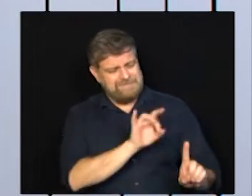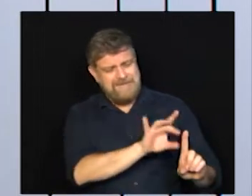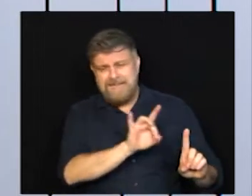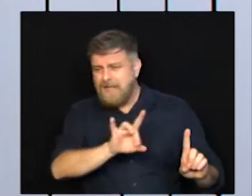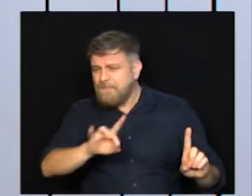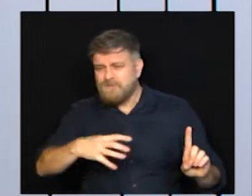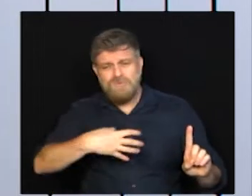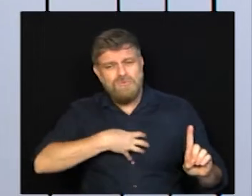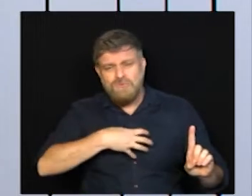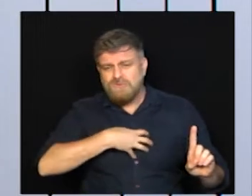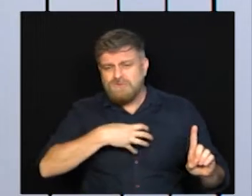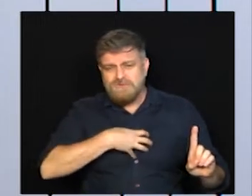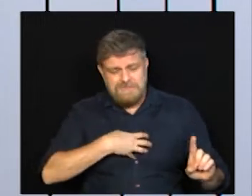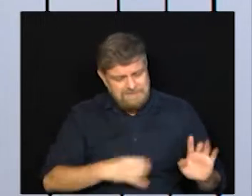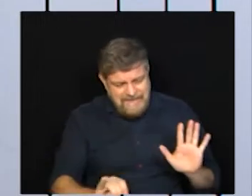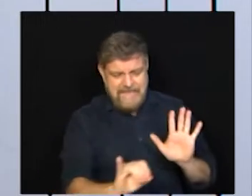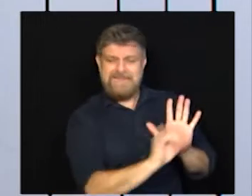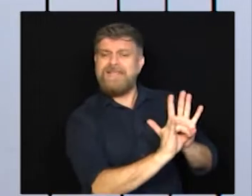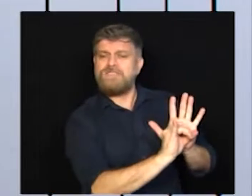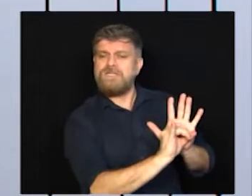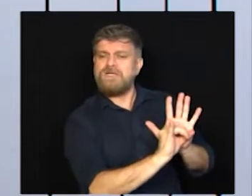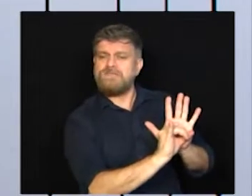com a identidade